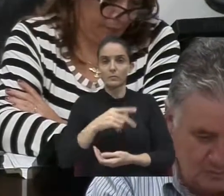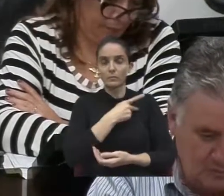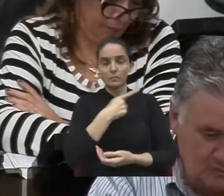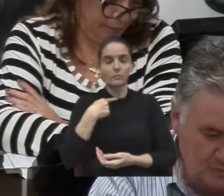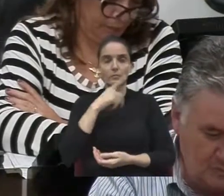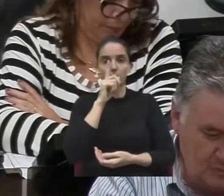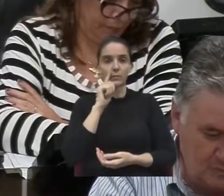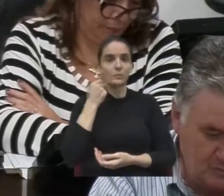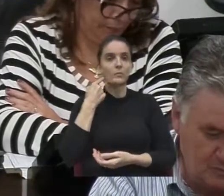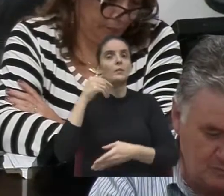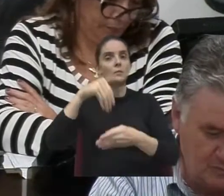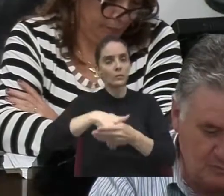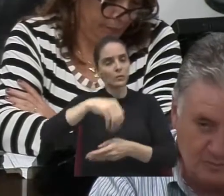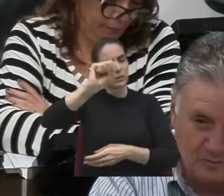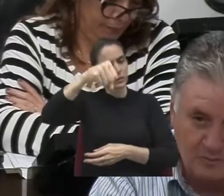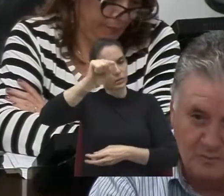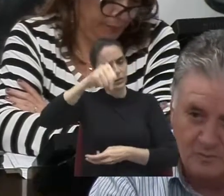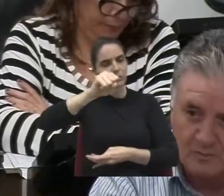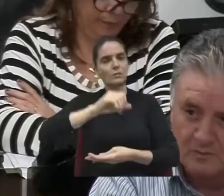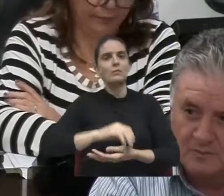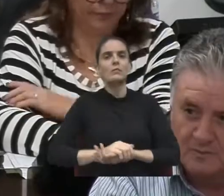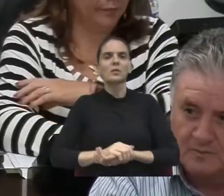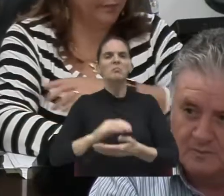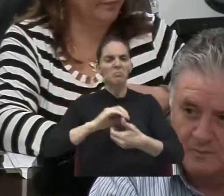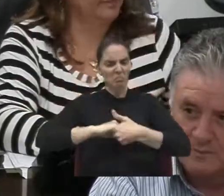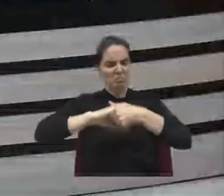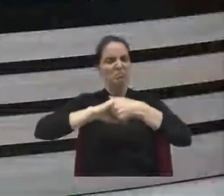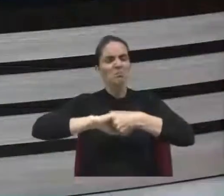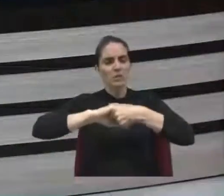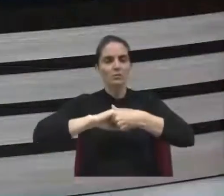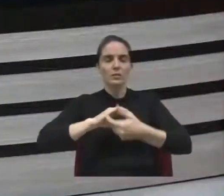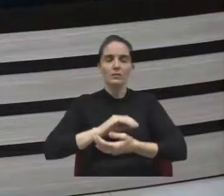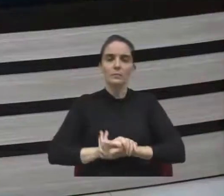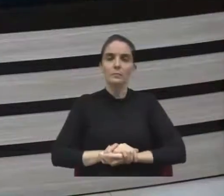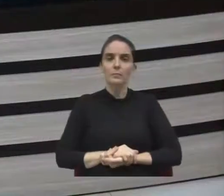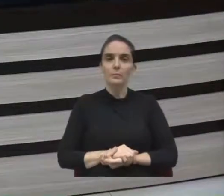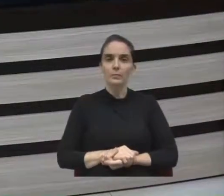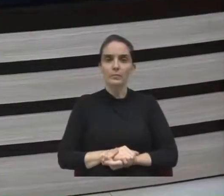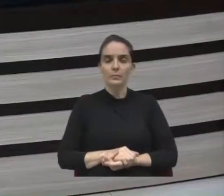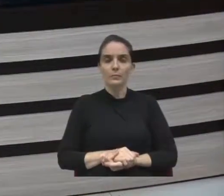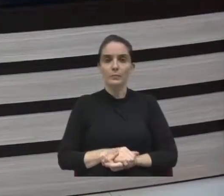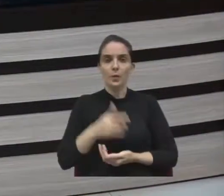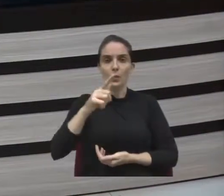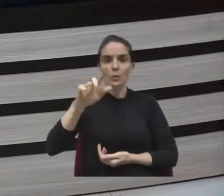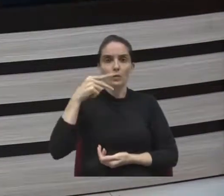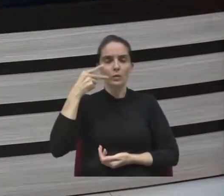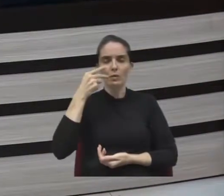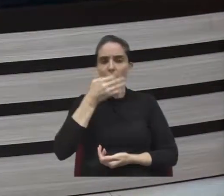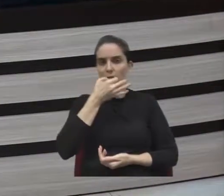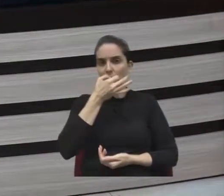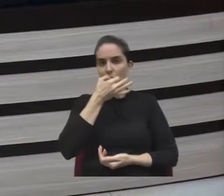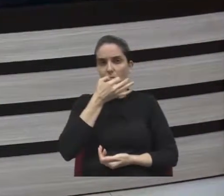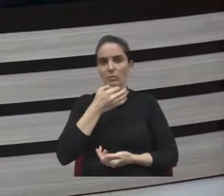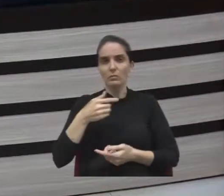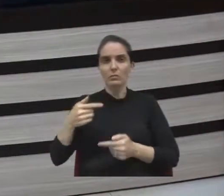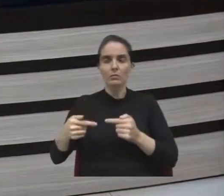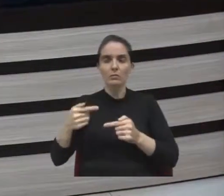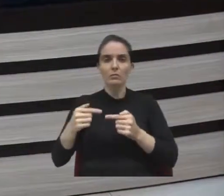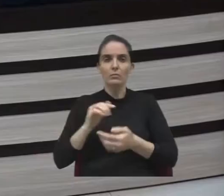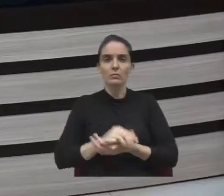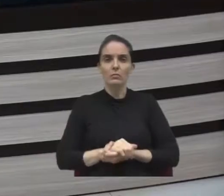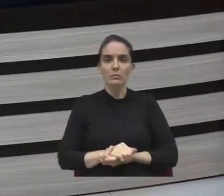votarei favorável a esse projeto. Parabéns. Mais algum vereador deseja discutir o projeto? Eu desejo,